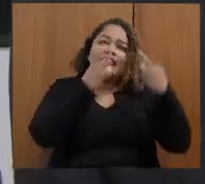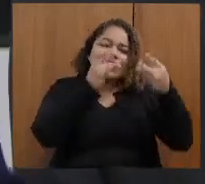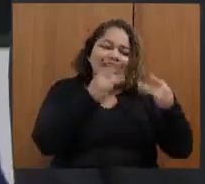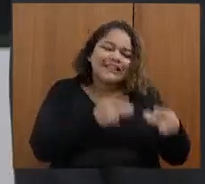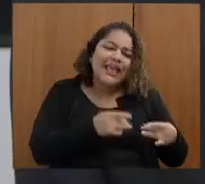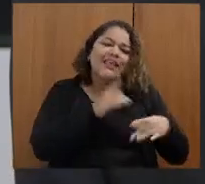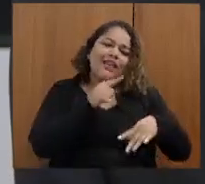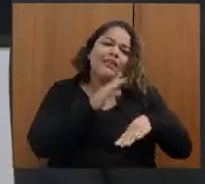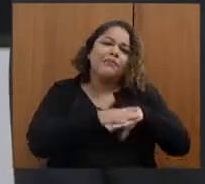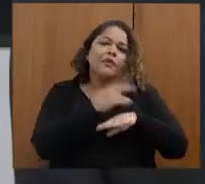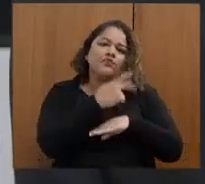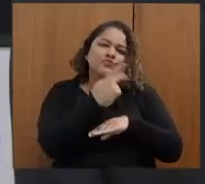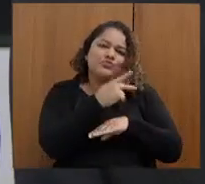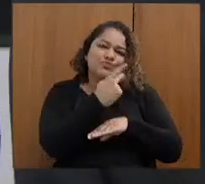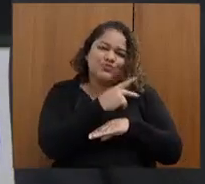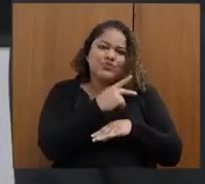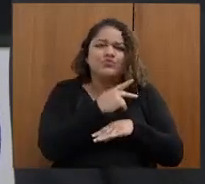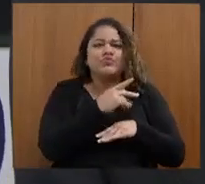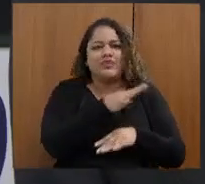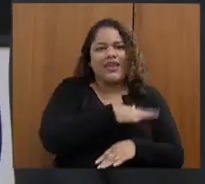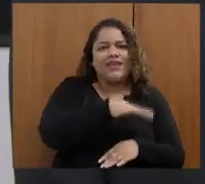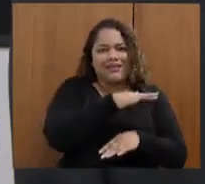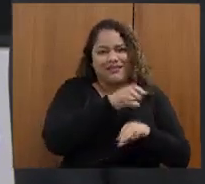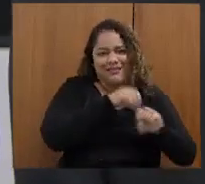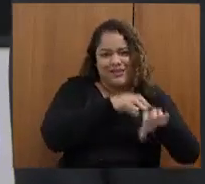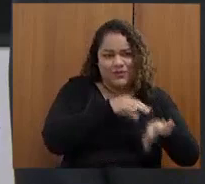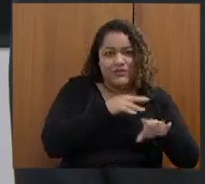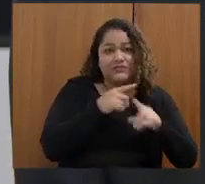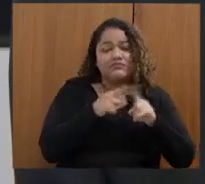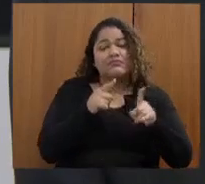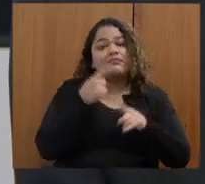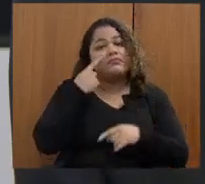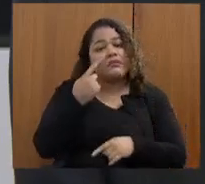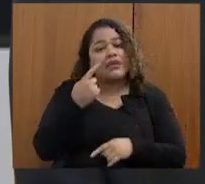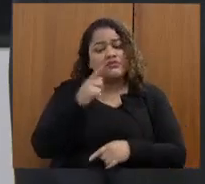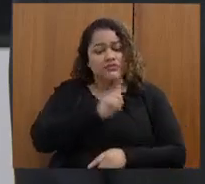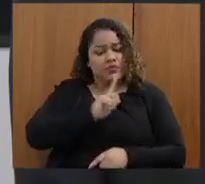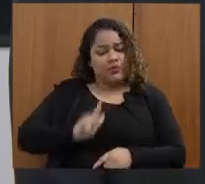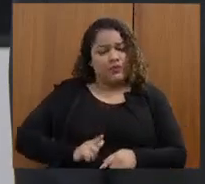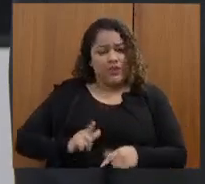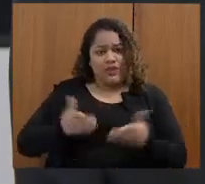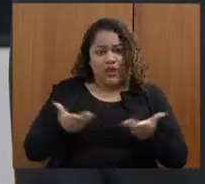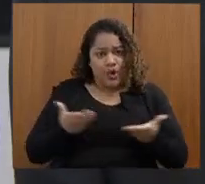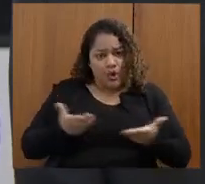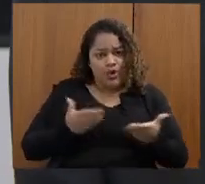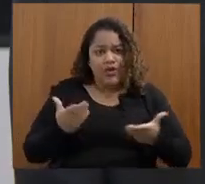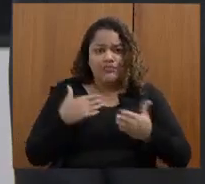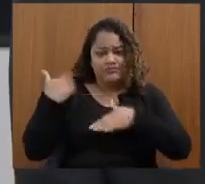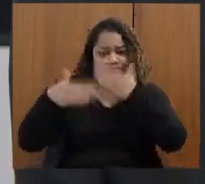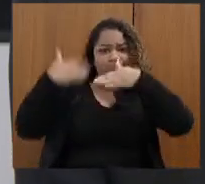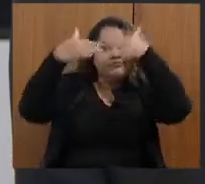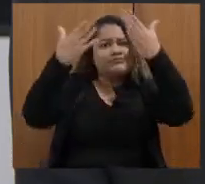da Educação mas evolução que se tem neste governo em contestado